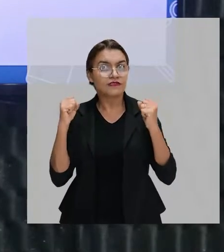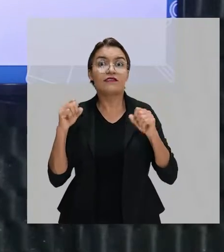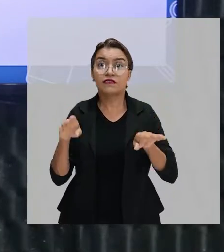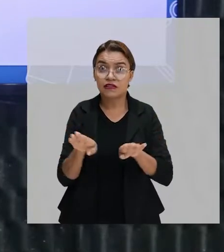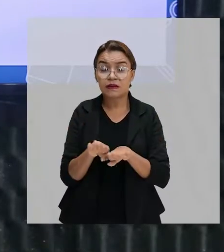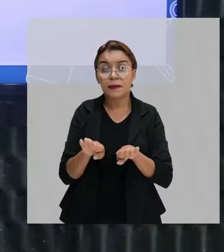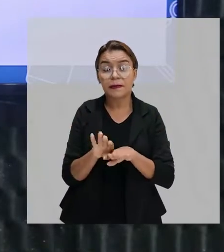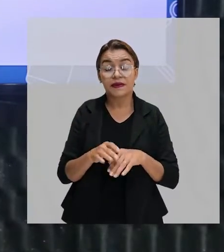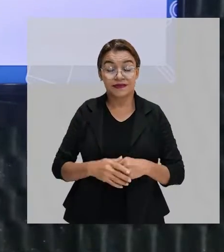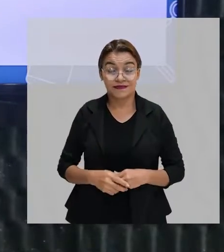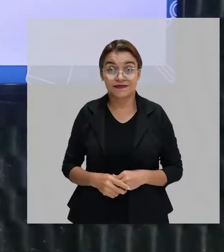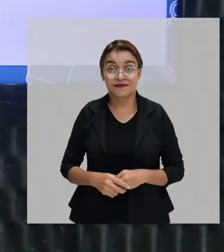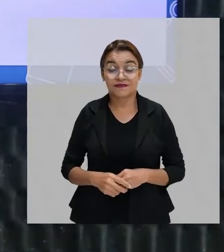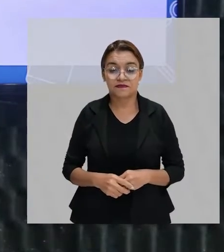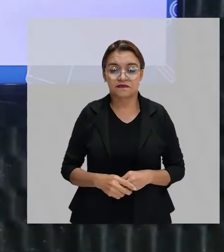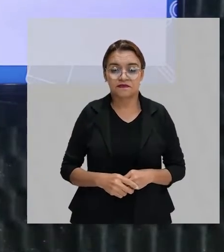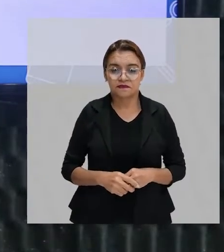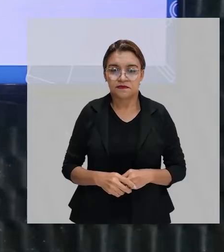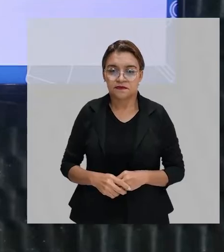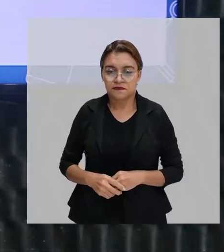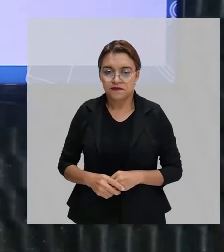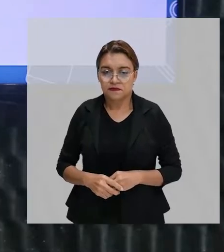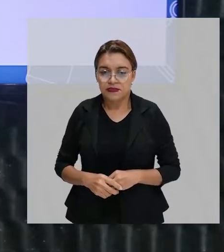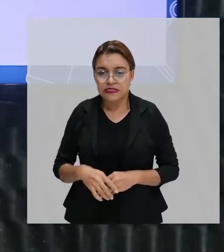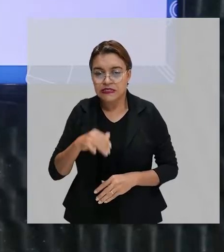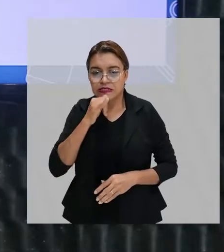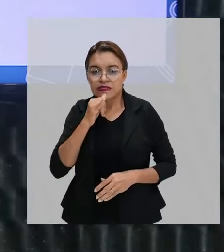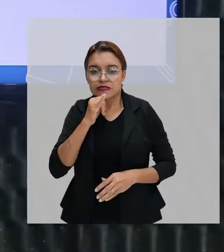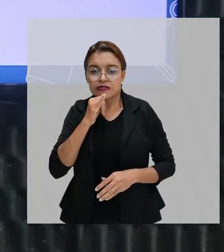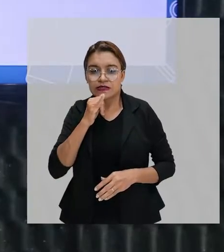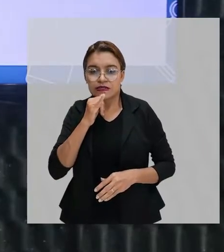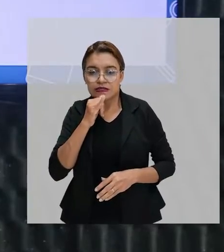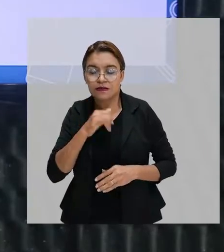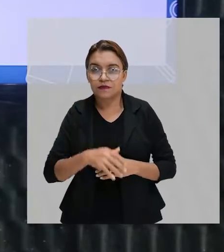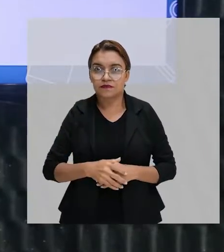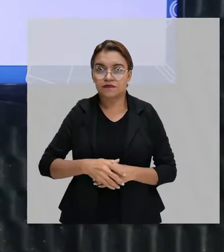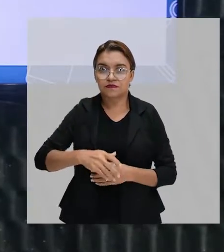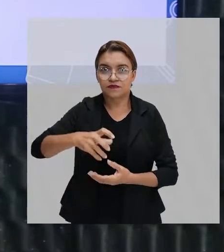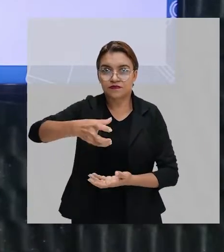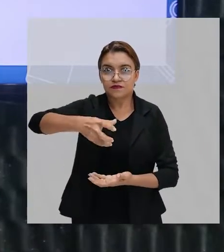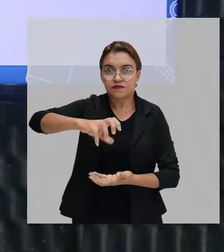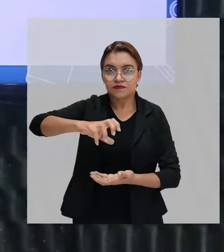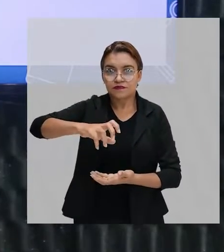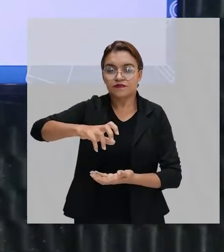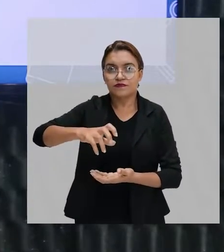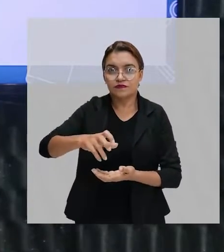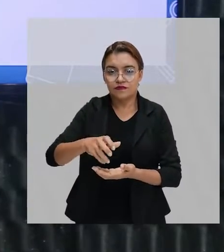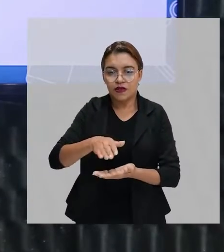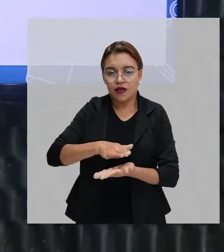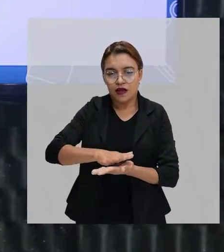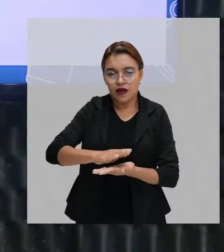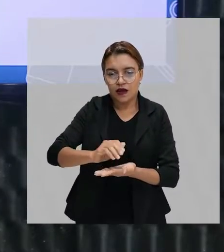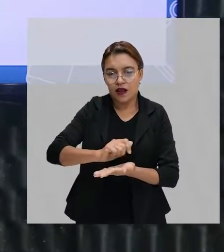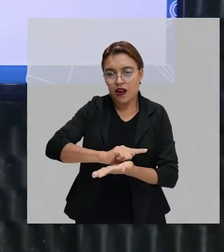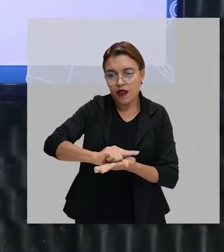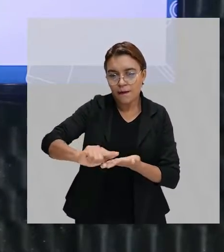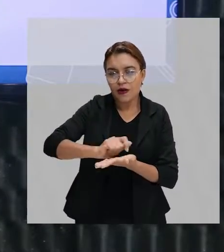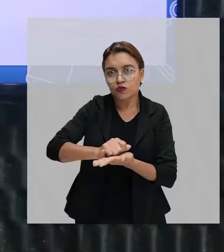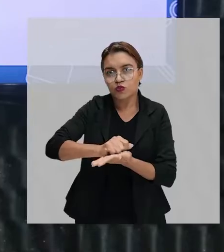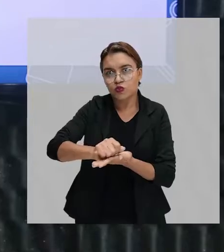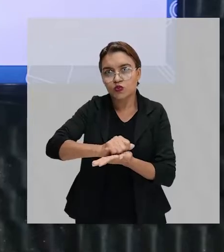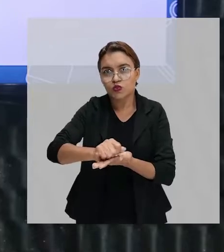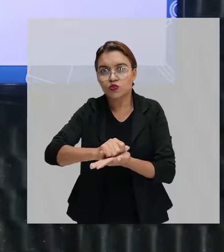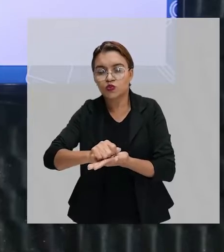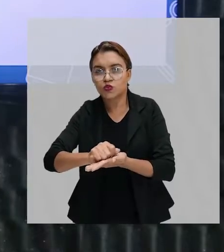física e aqui lavar a louça Olha a cara da moça aí toda chateada lavando a louça então